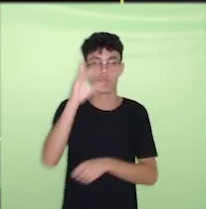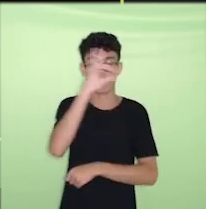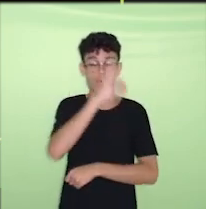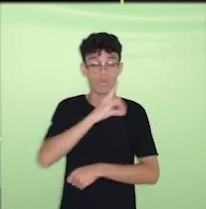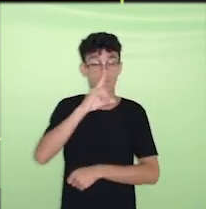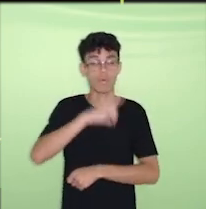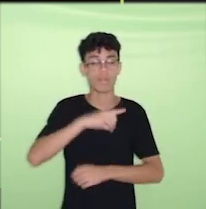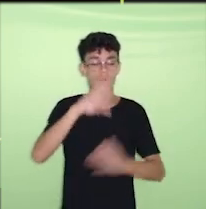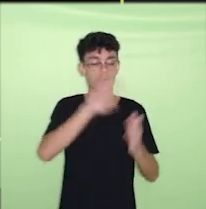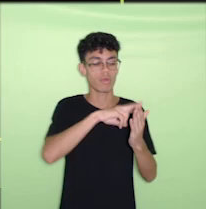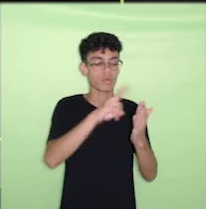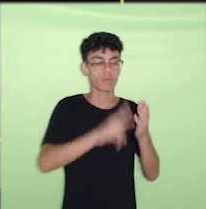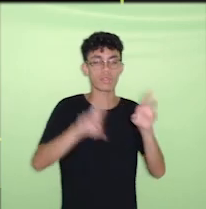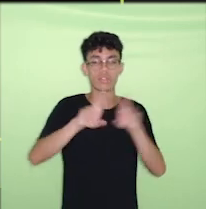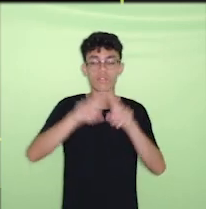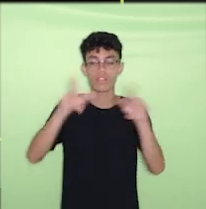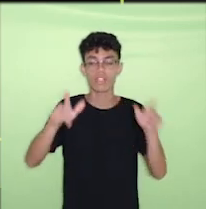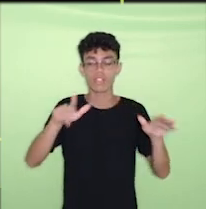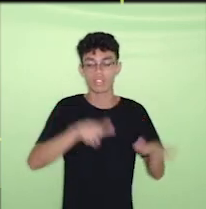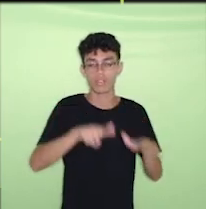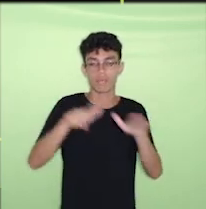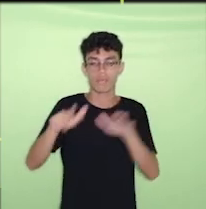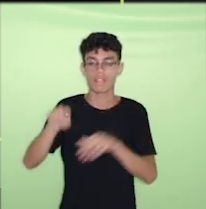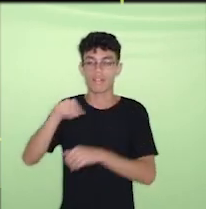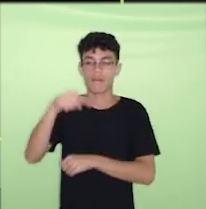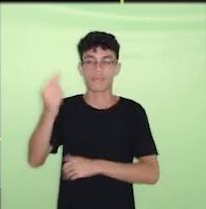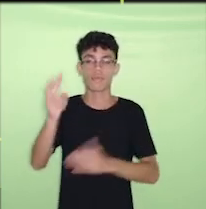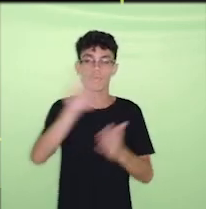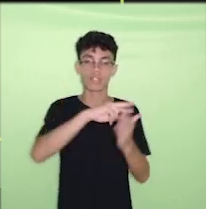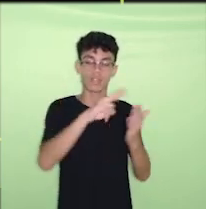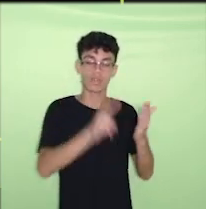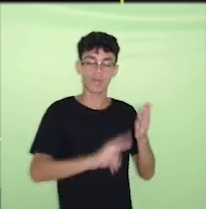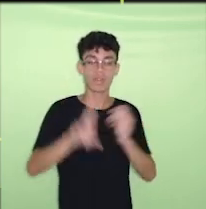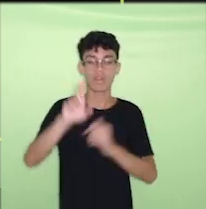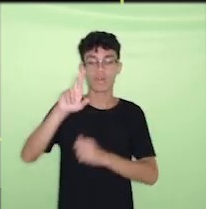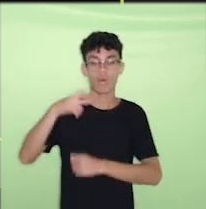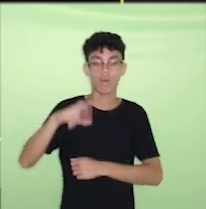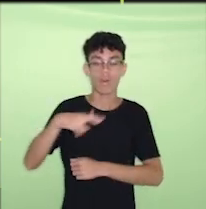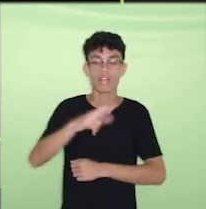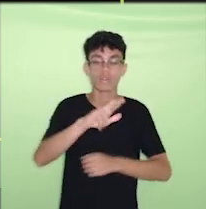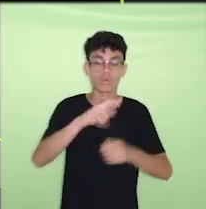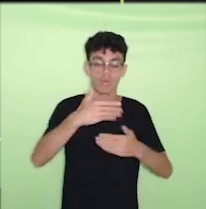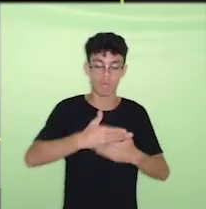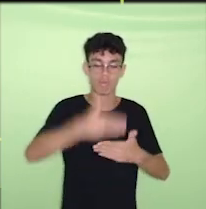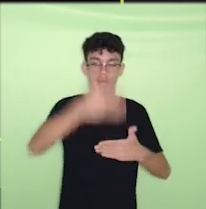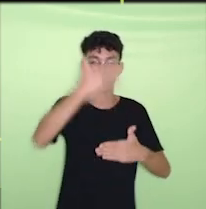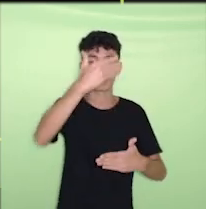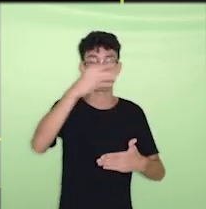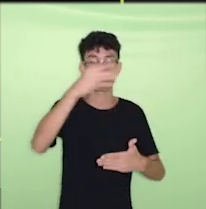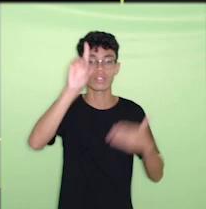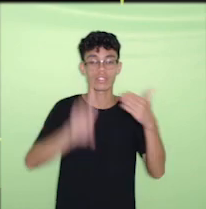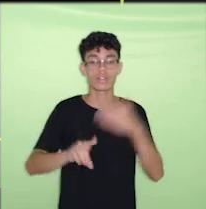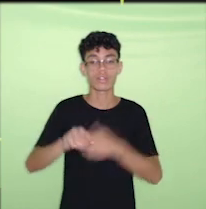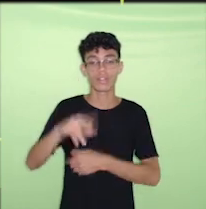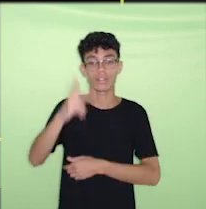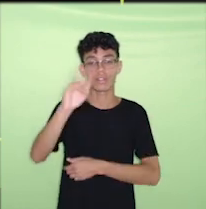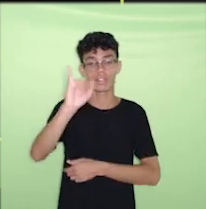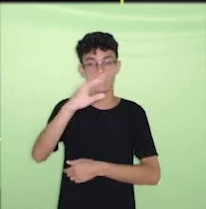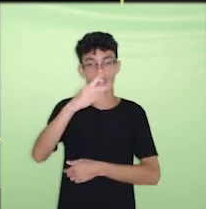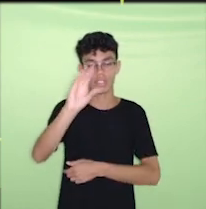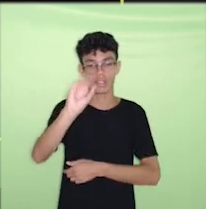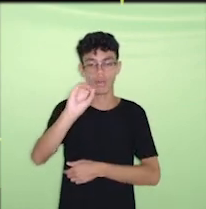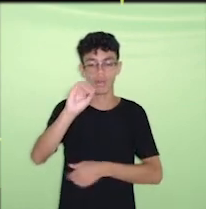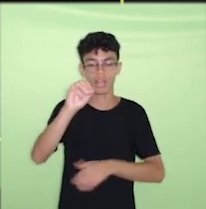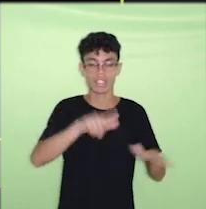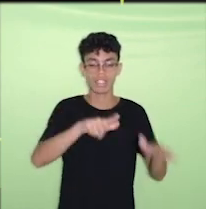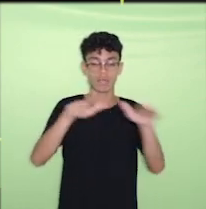leitura diferente, que na semana que vem será a leitura da peça O Rato no Muro, com a direção do Kiko Riser. Essa